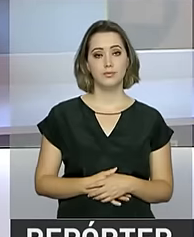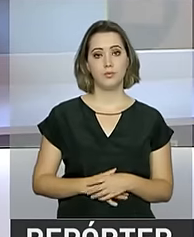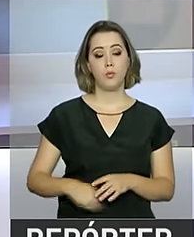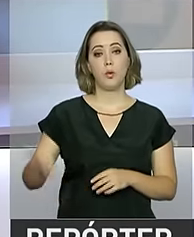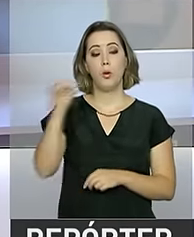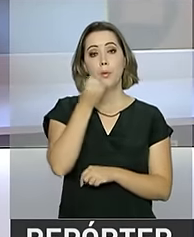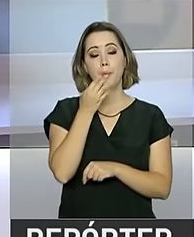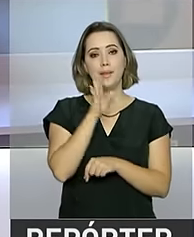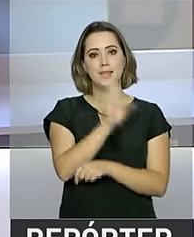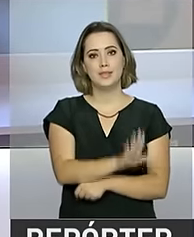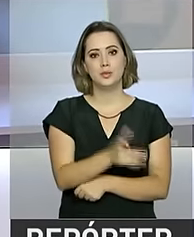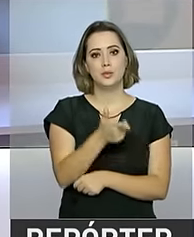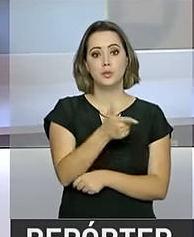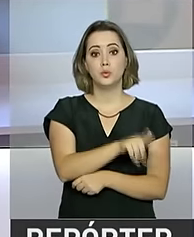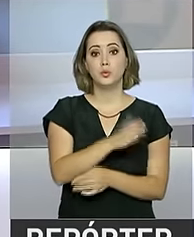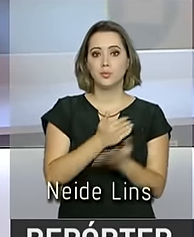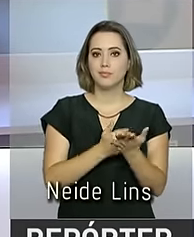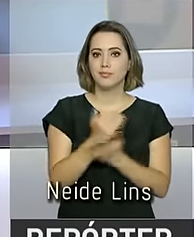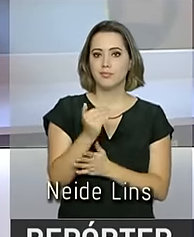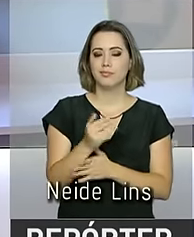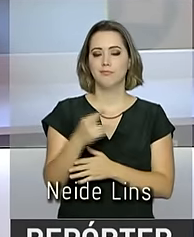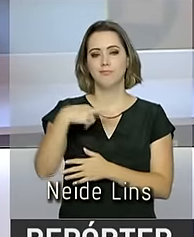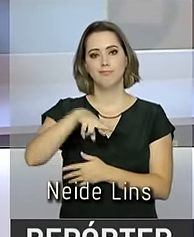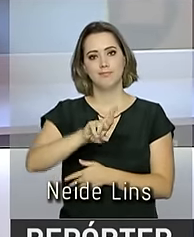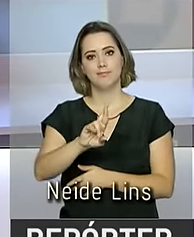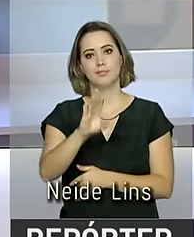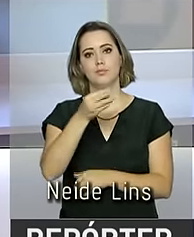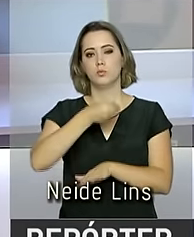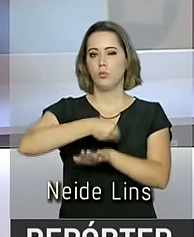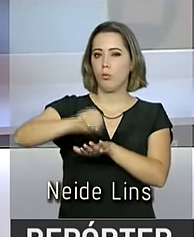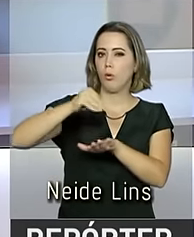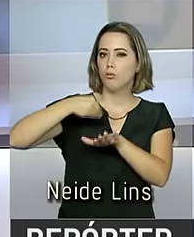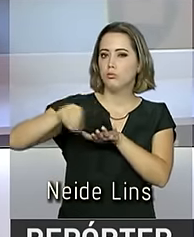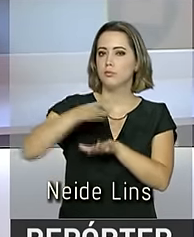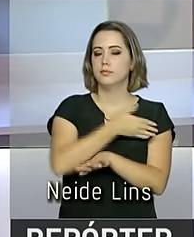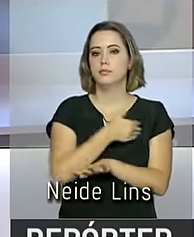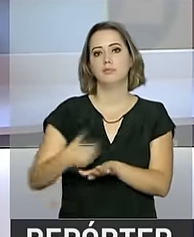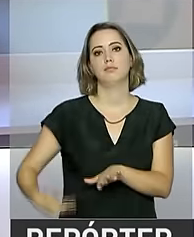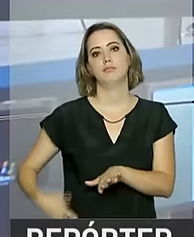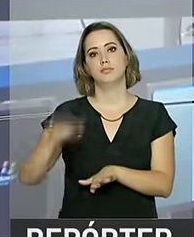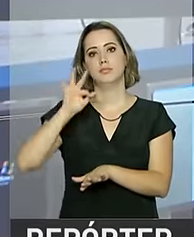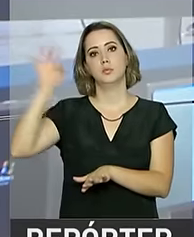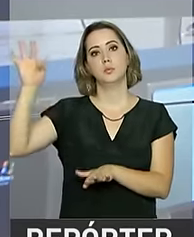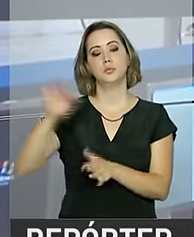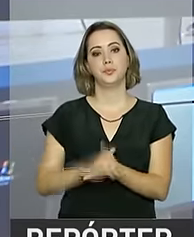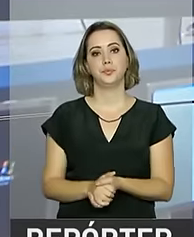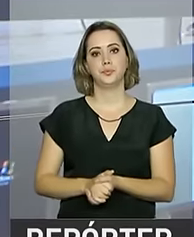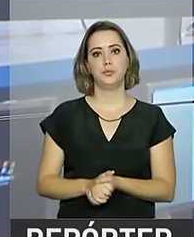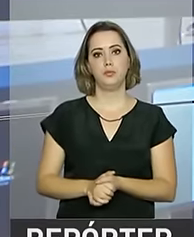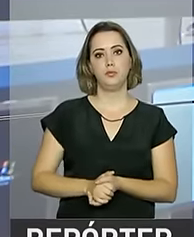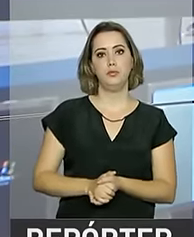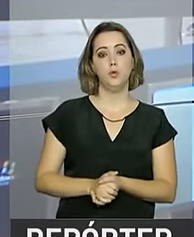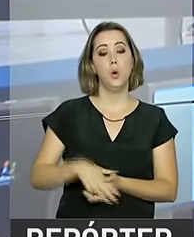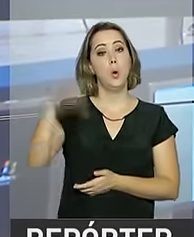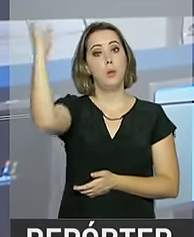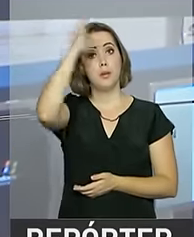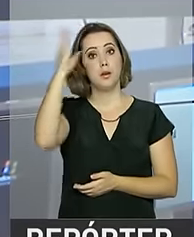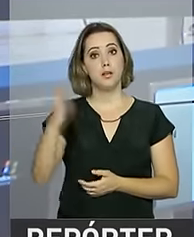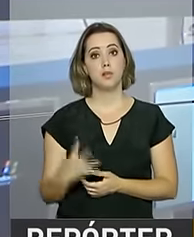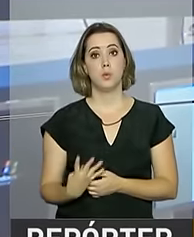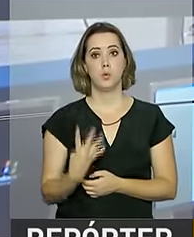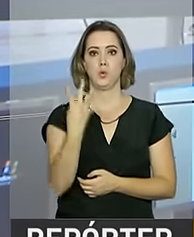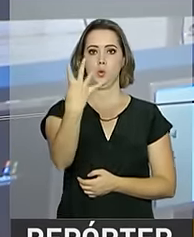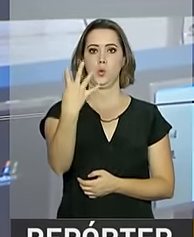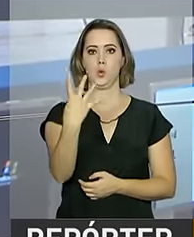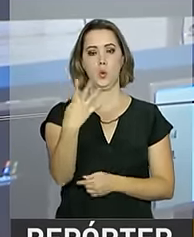Olá boa tarde começa agora mais um repórter NBR com as notícias do governo federal o Brasil é considerado um dos